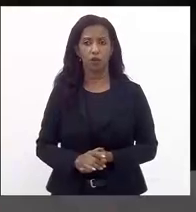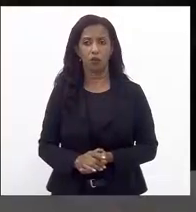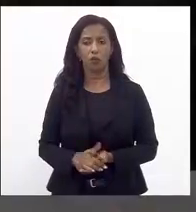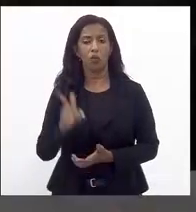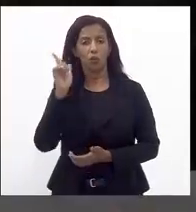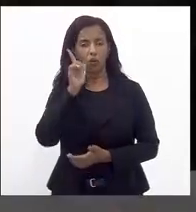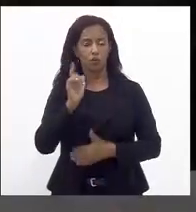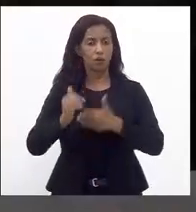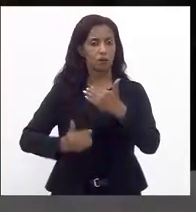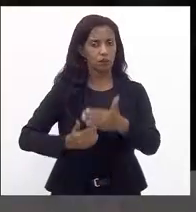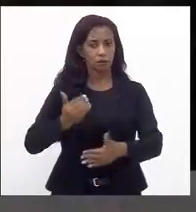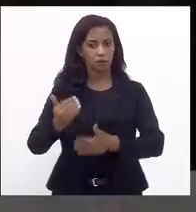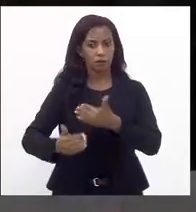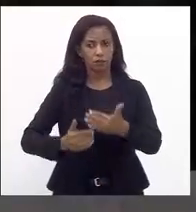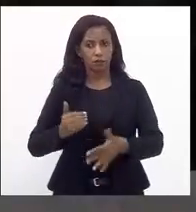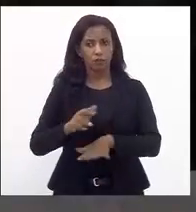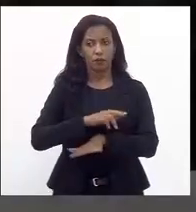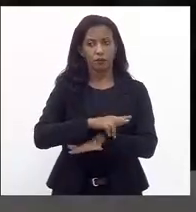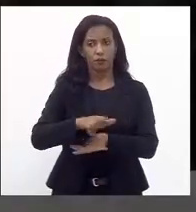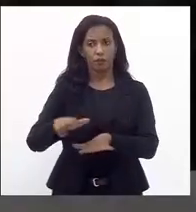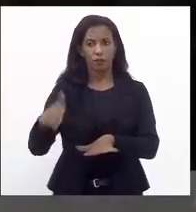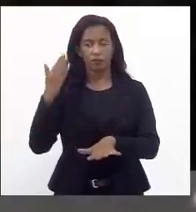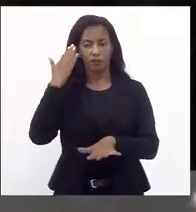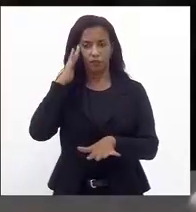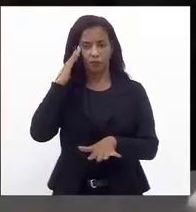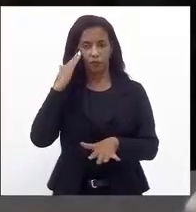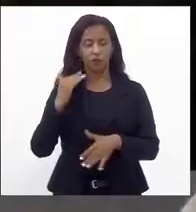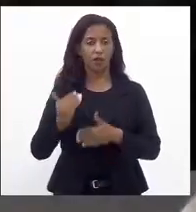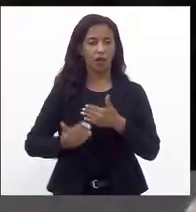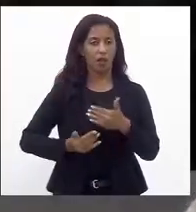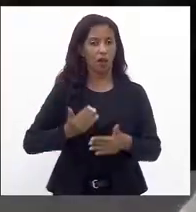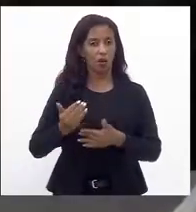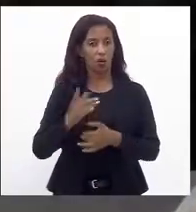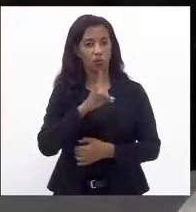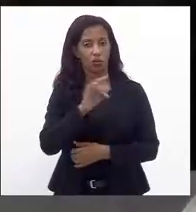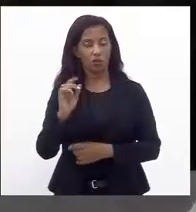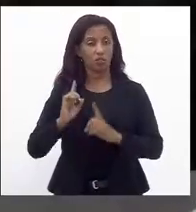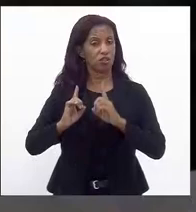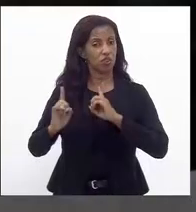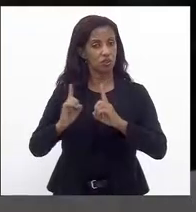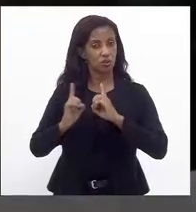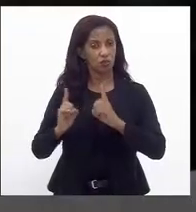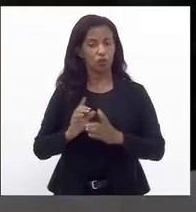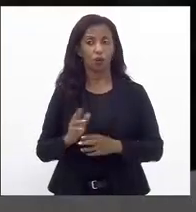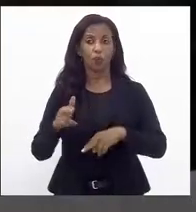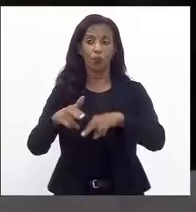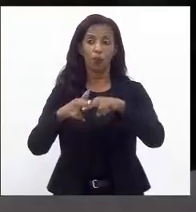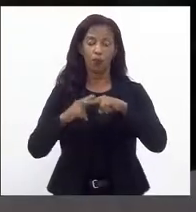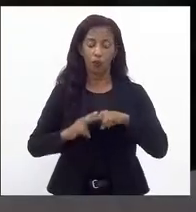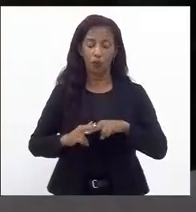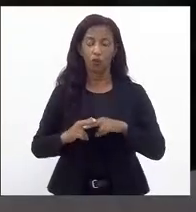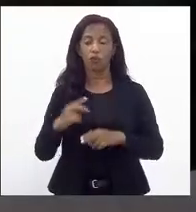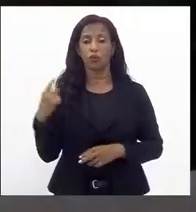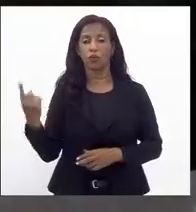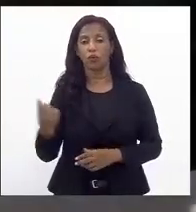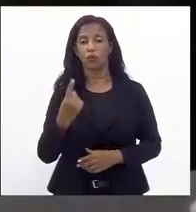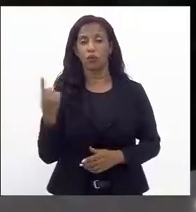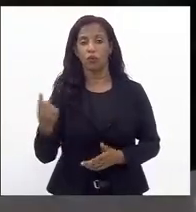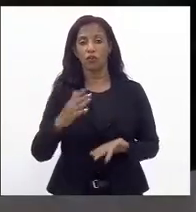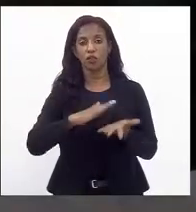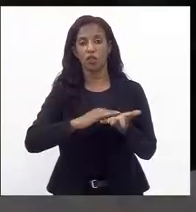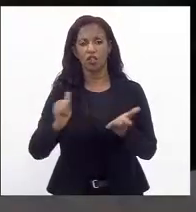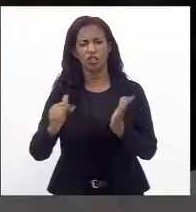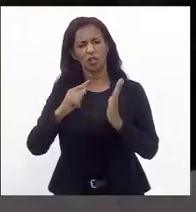conseguimos avançar em vários entendimentos ao longo desses dias de discussão por isso nós retiramos